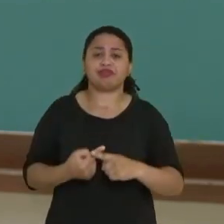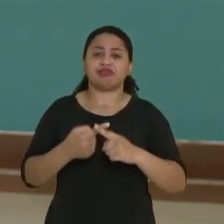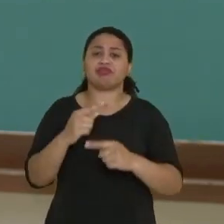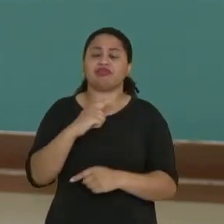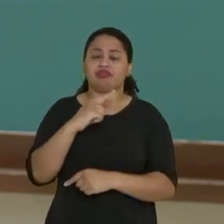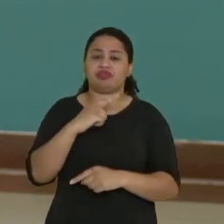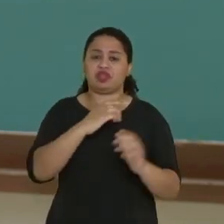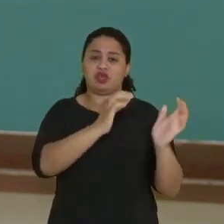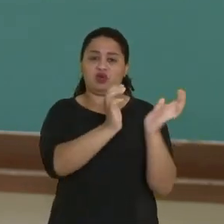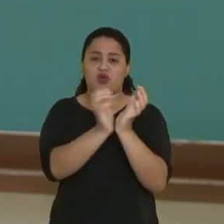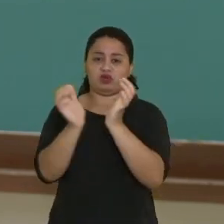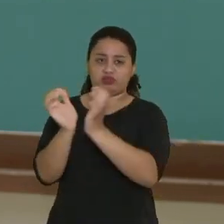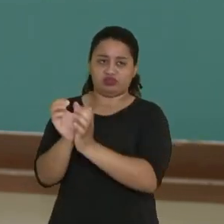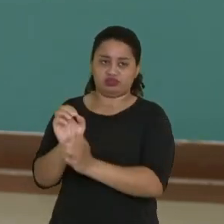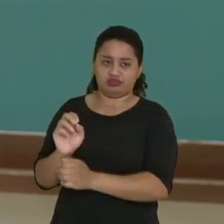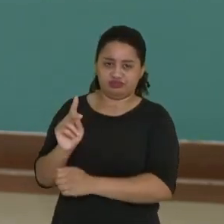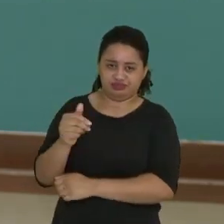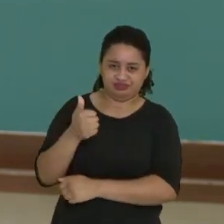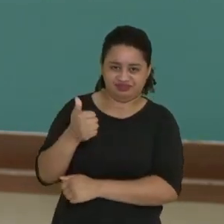entre os dois grupos, beleza?